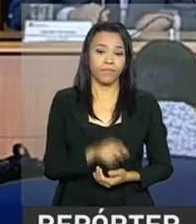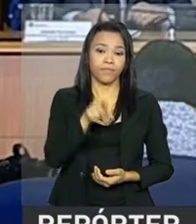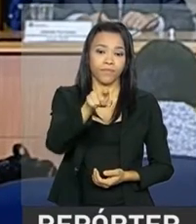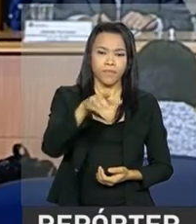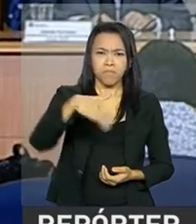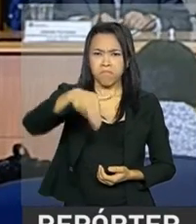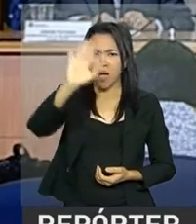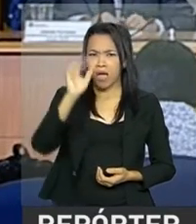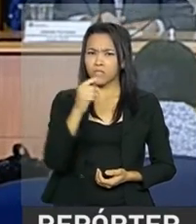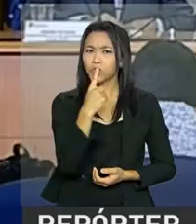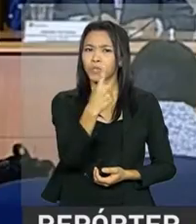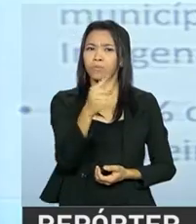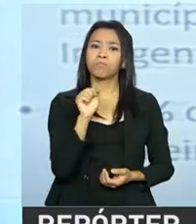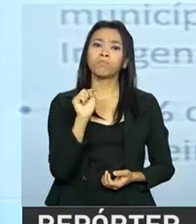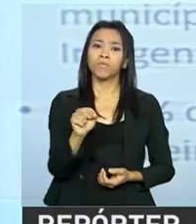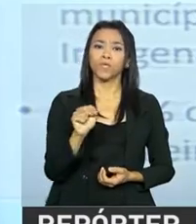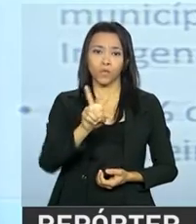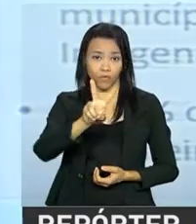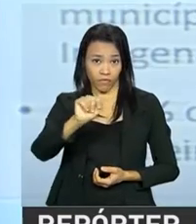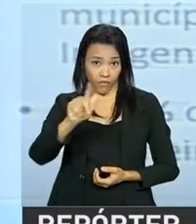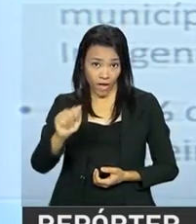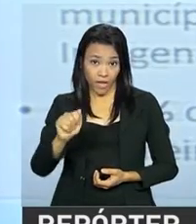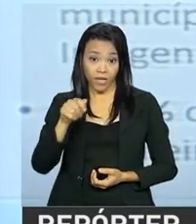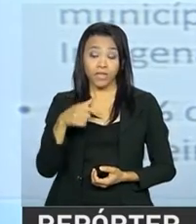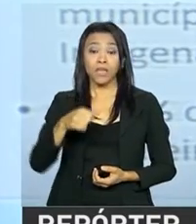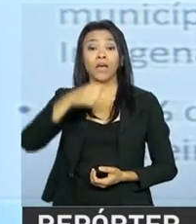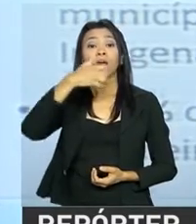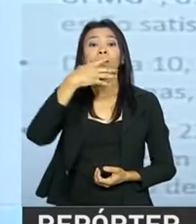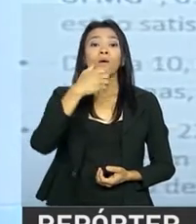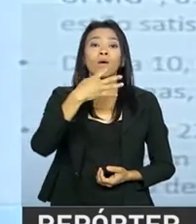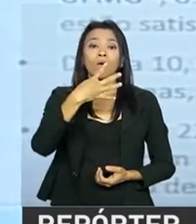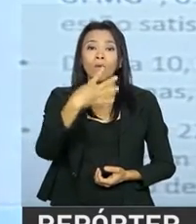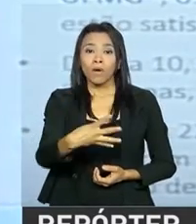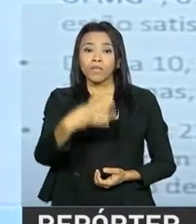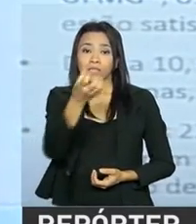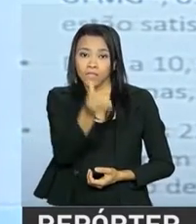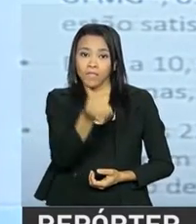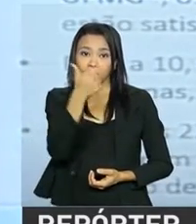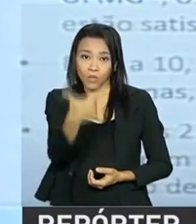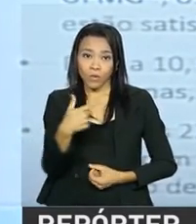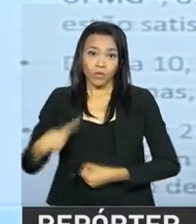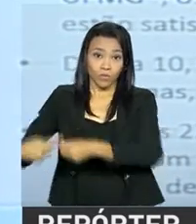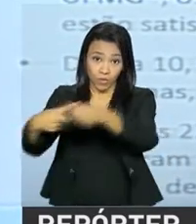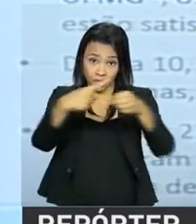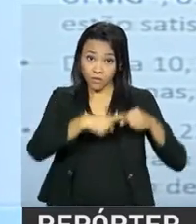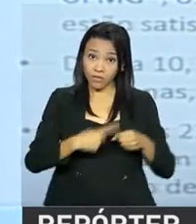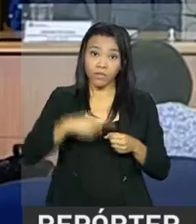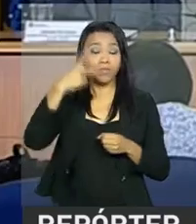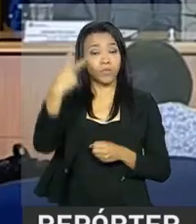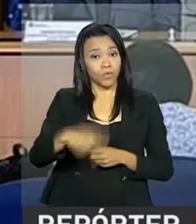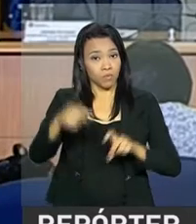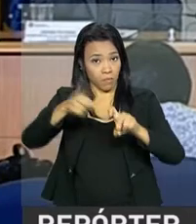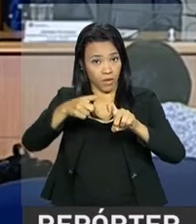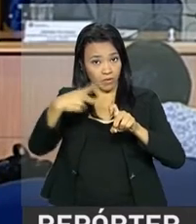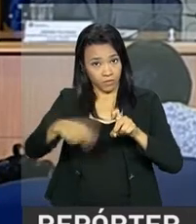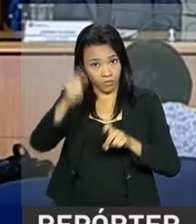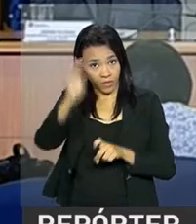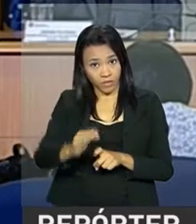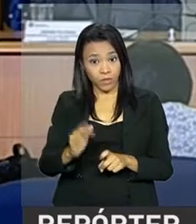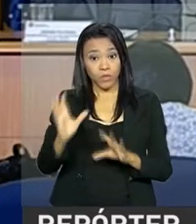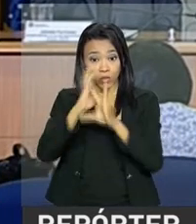Serão mais de 1.000 vagas em 462 municípios para médicos brasileiros. Desse